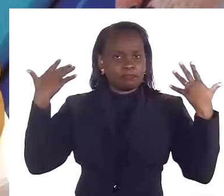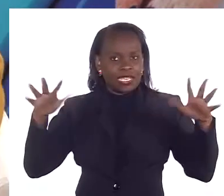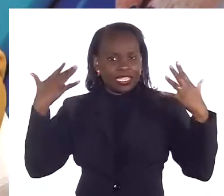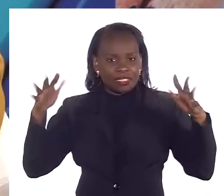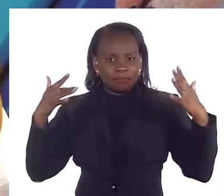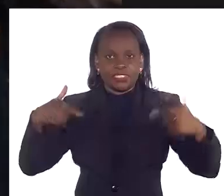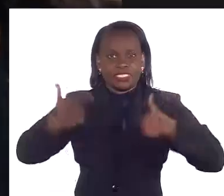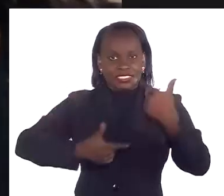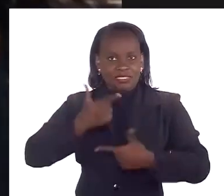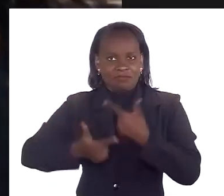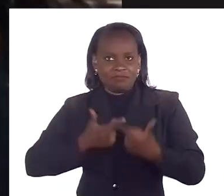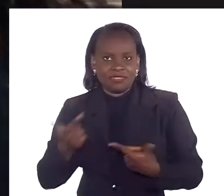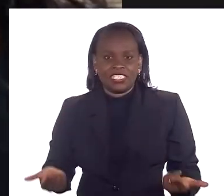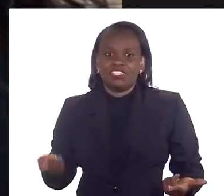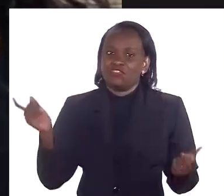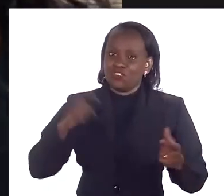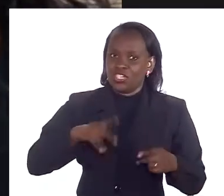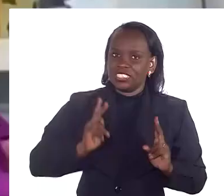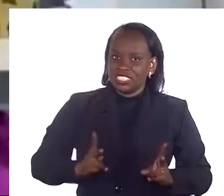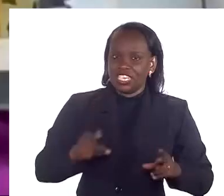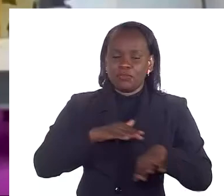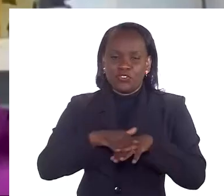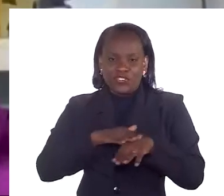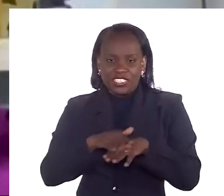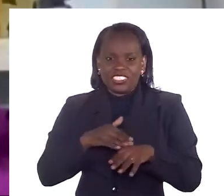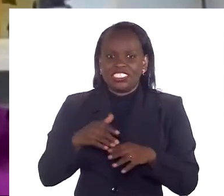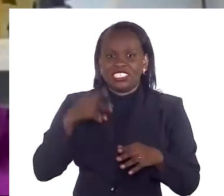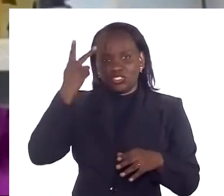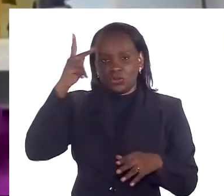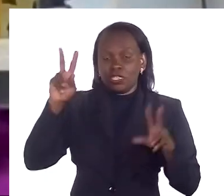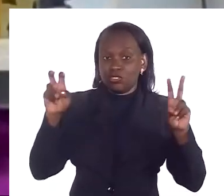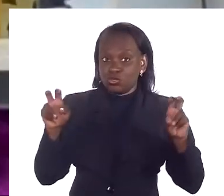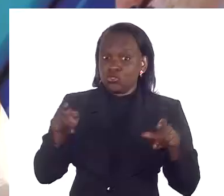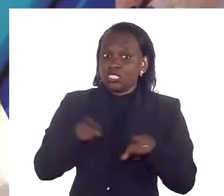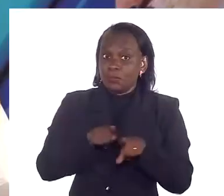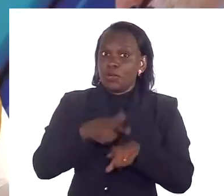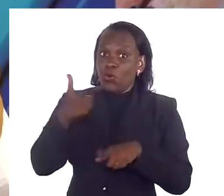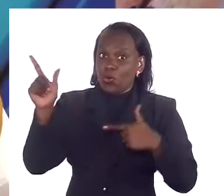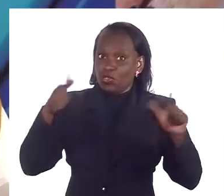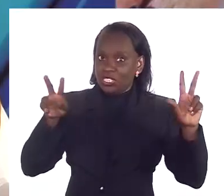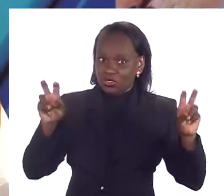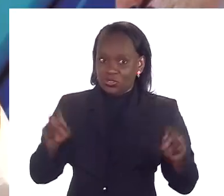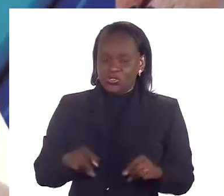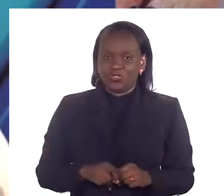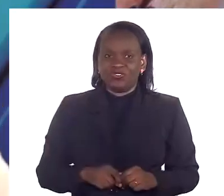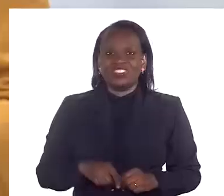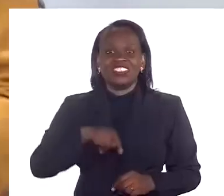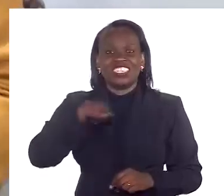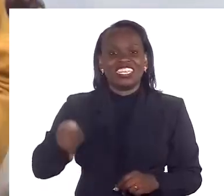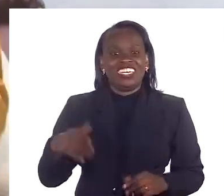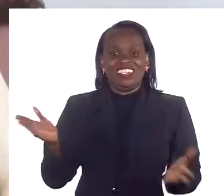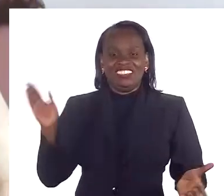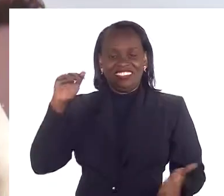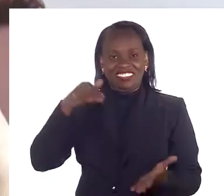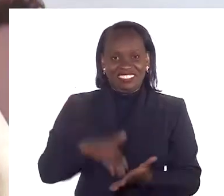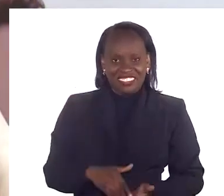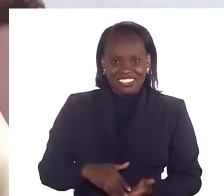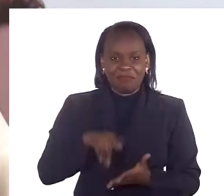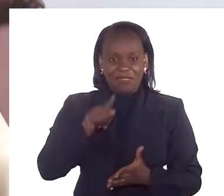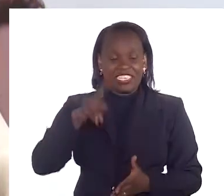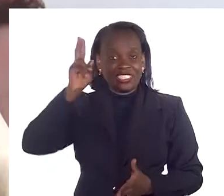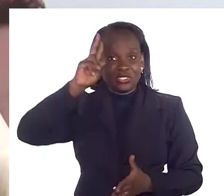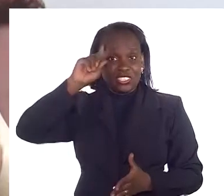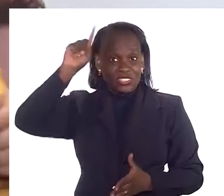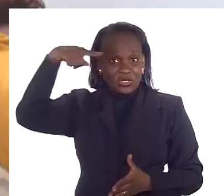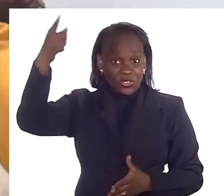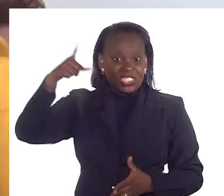programa, parabéns pelo trabalho e voltem sempre para a gente conversar sobre esse assunto e outros. O nosso programa fica por